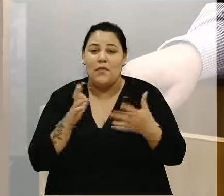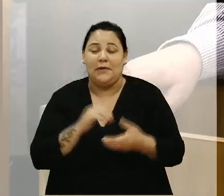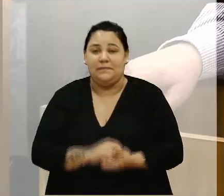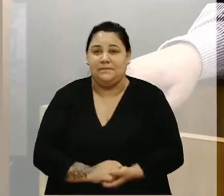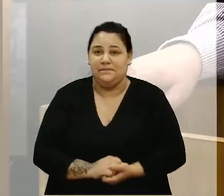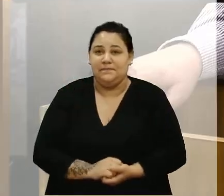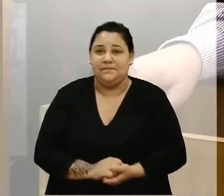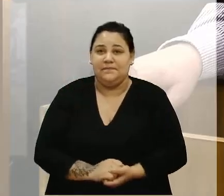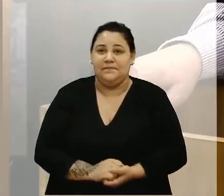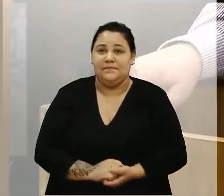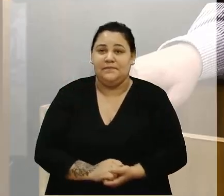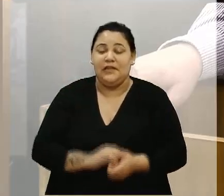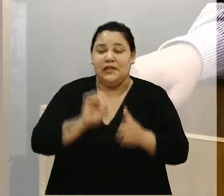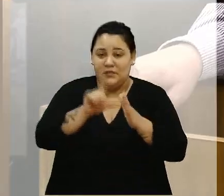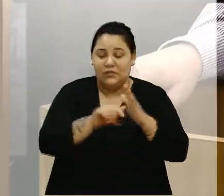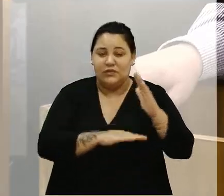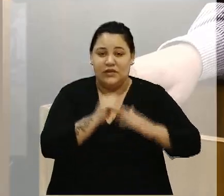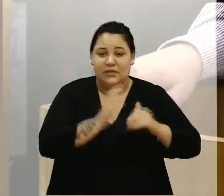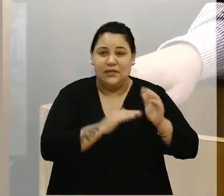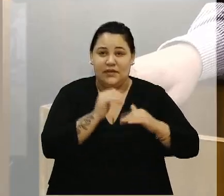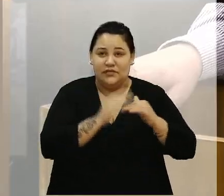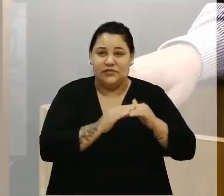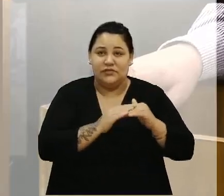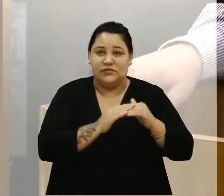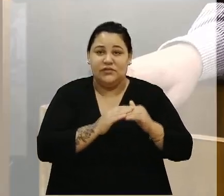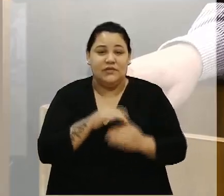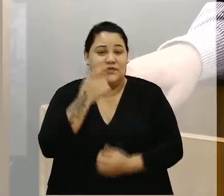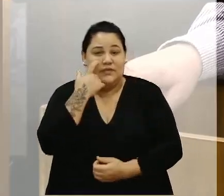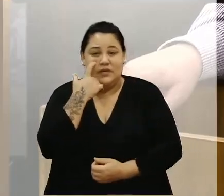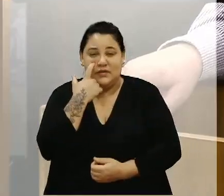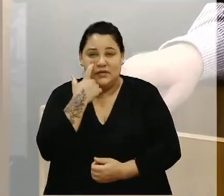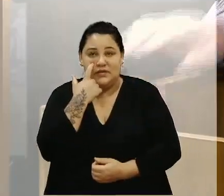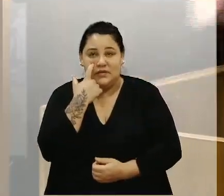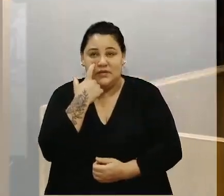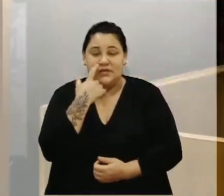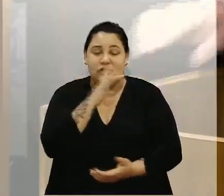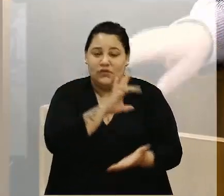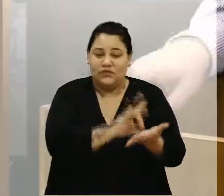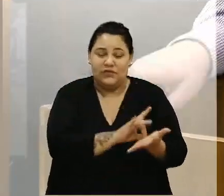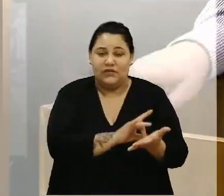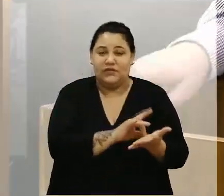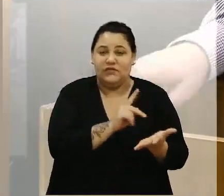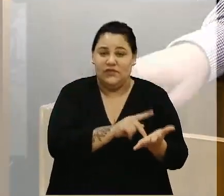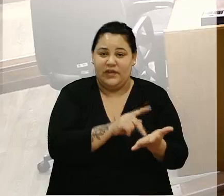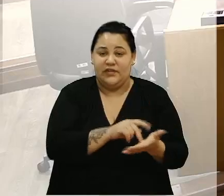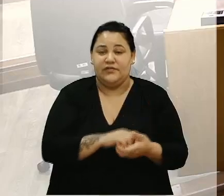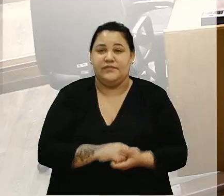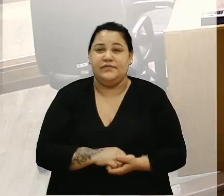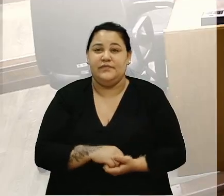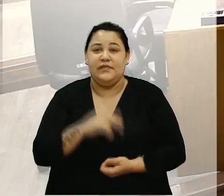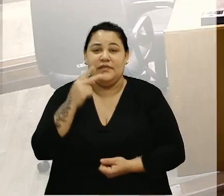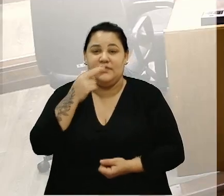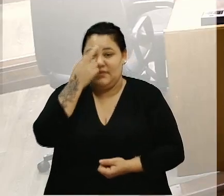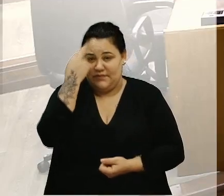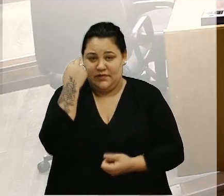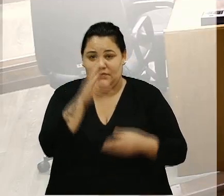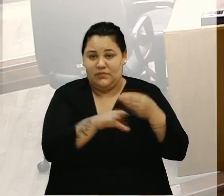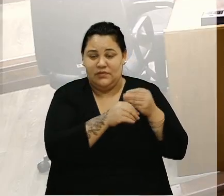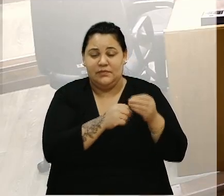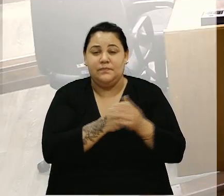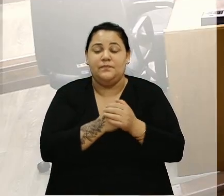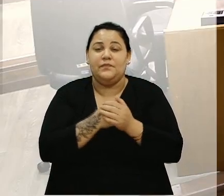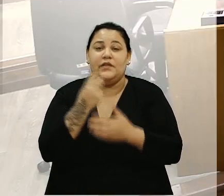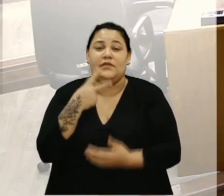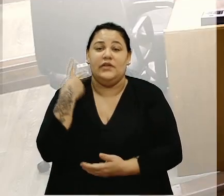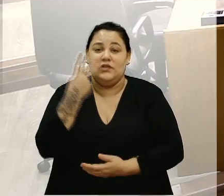E depois, na prática, ver que isso saia de fato do papel. Senhor parte, vereador Rafael. Bom, vereador Renato, a sua fala